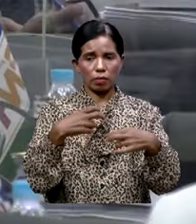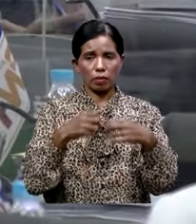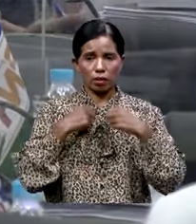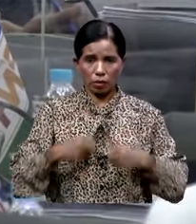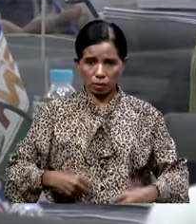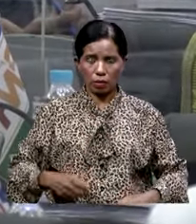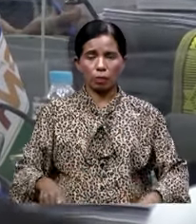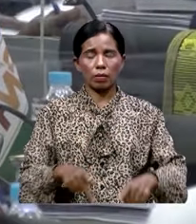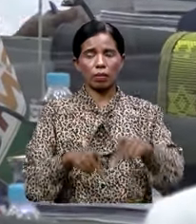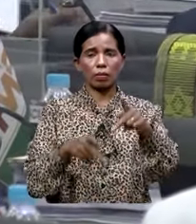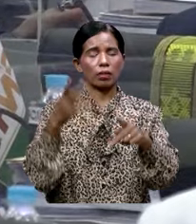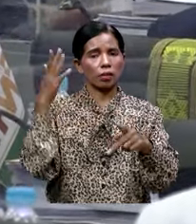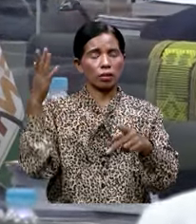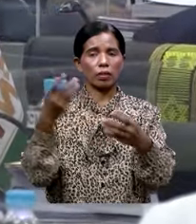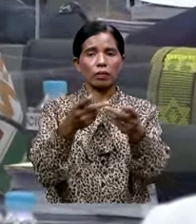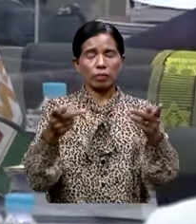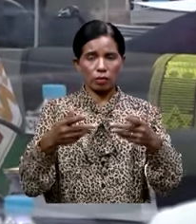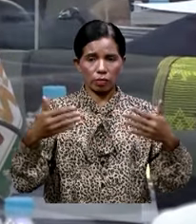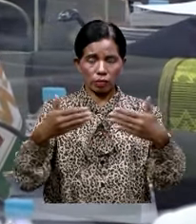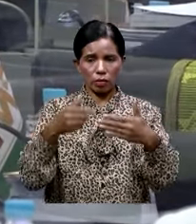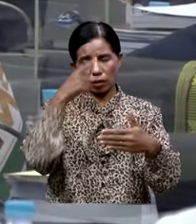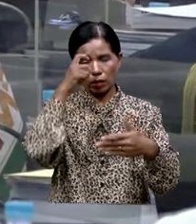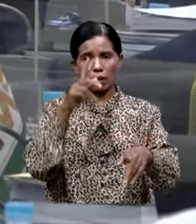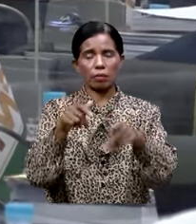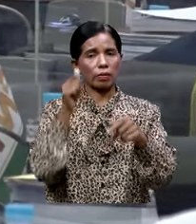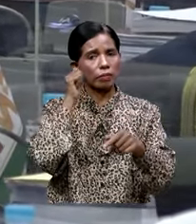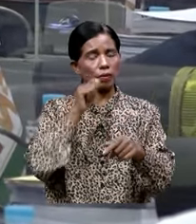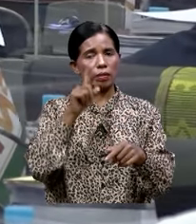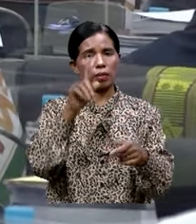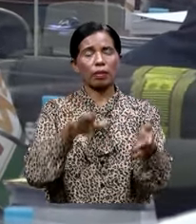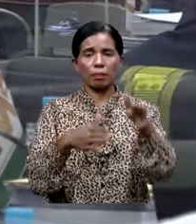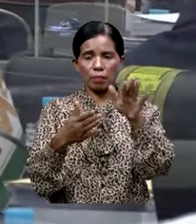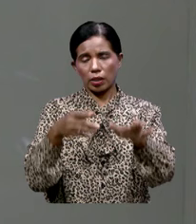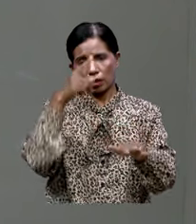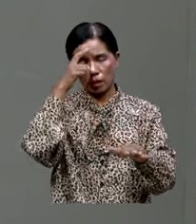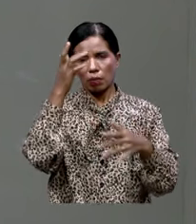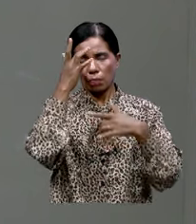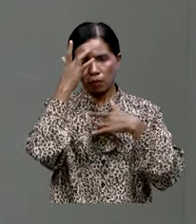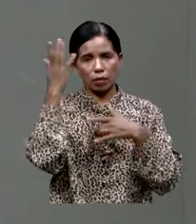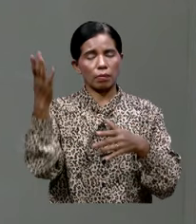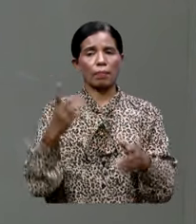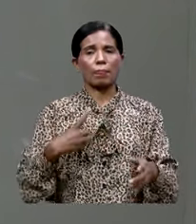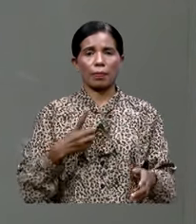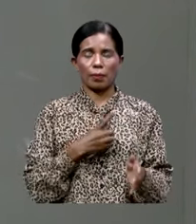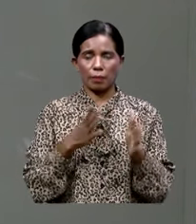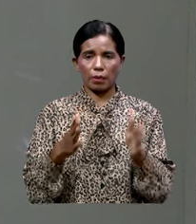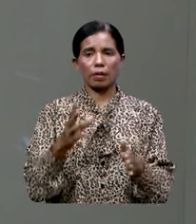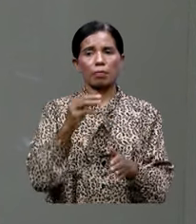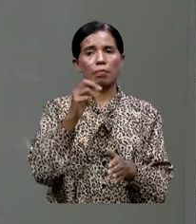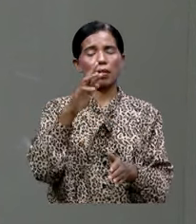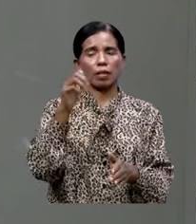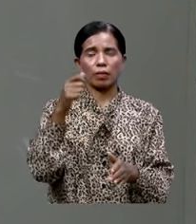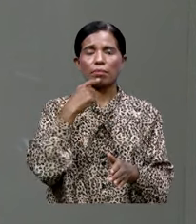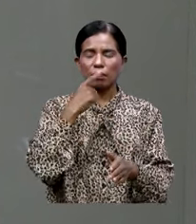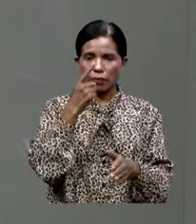pública, liu-liu e a área fronteira, tamba cidadão feto ida la convida, tamba moras refere. Deputada Maria Barreto si bangkada senior